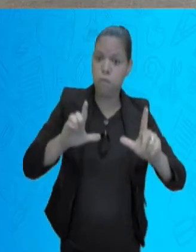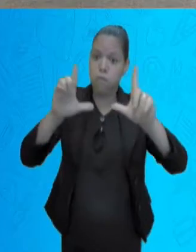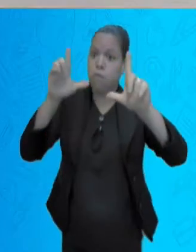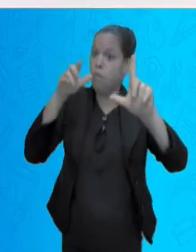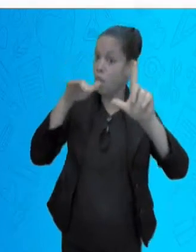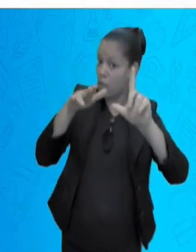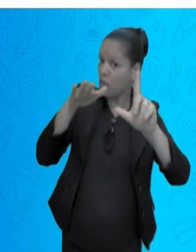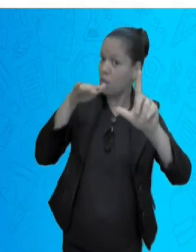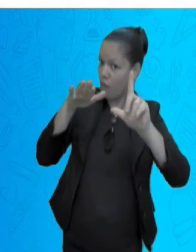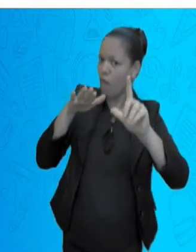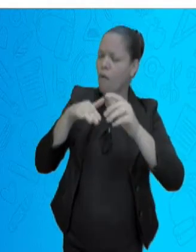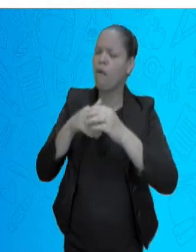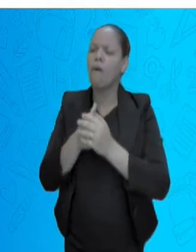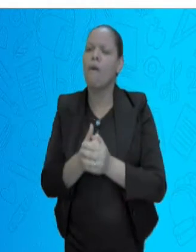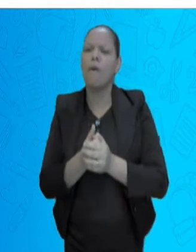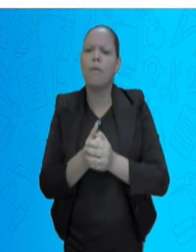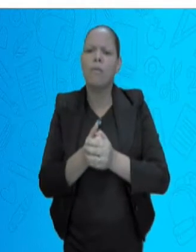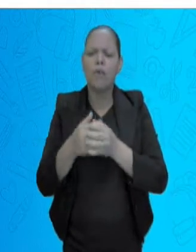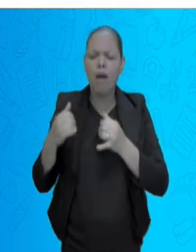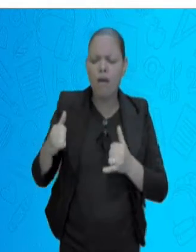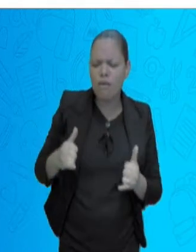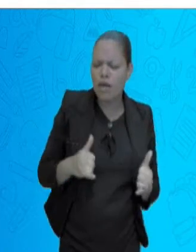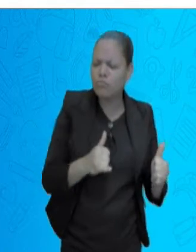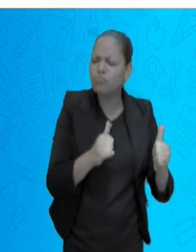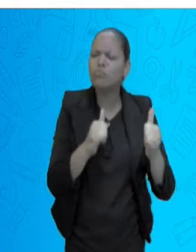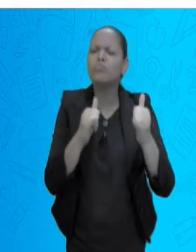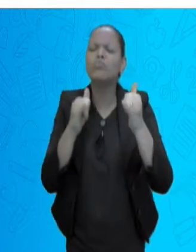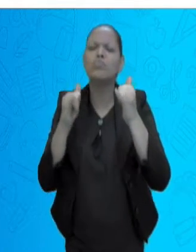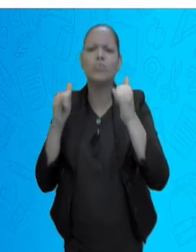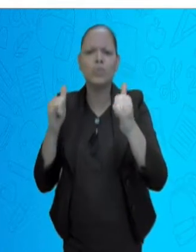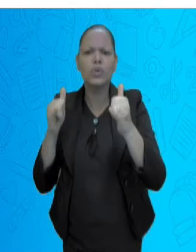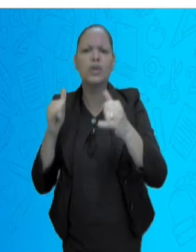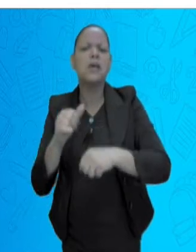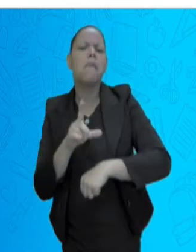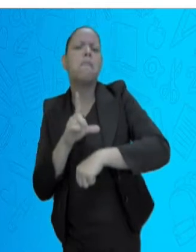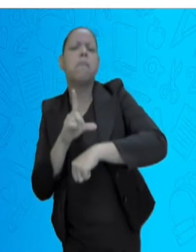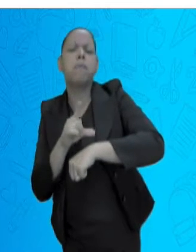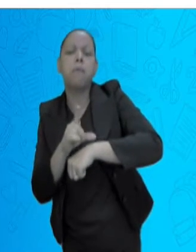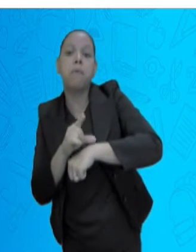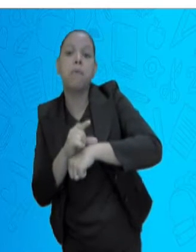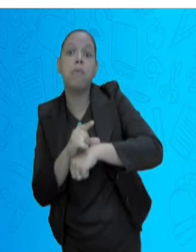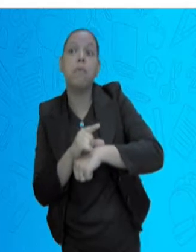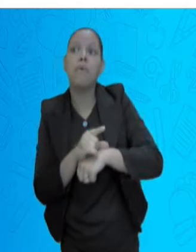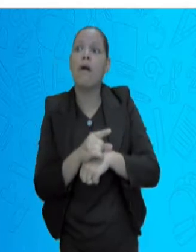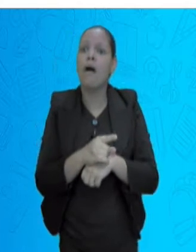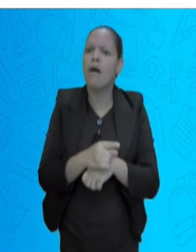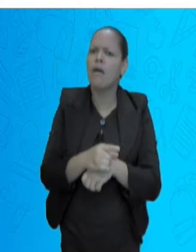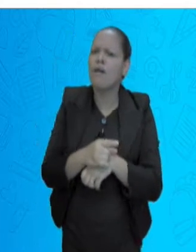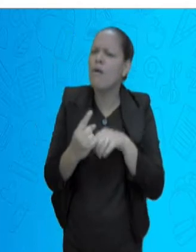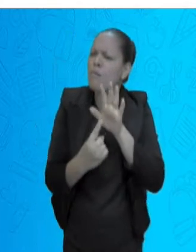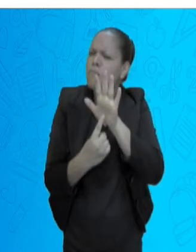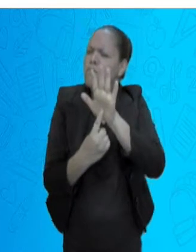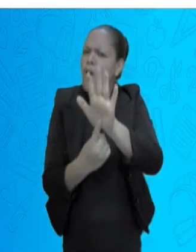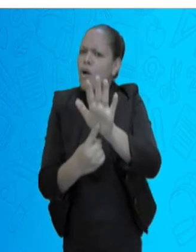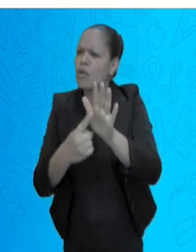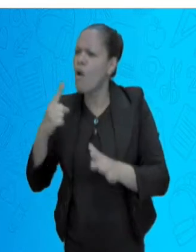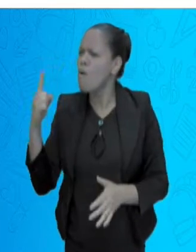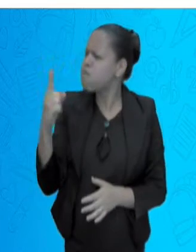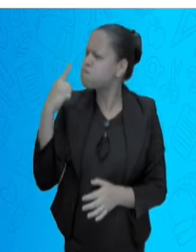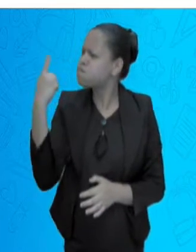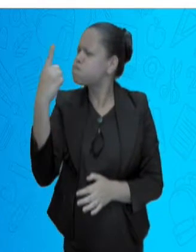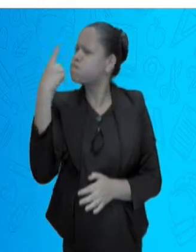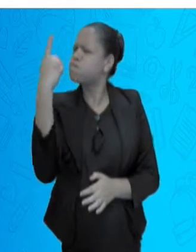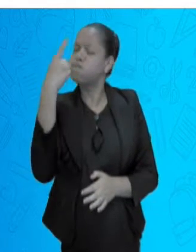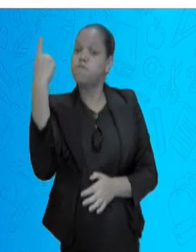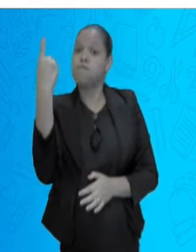foi: previsão do tempo aponta ciclone na região sul do Brasil. Lá